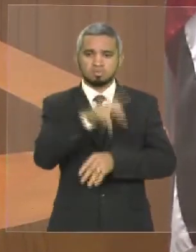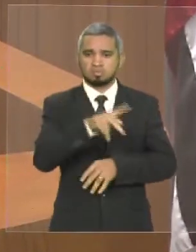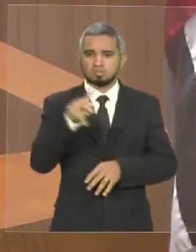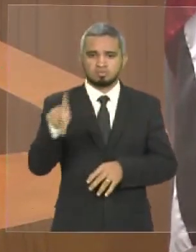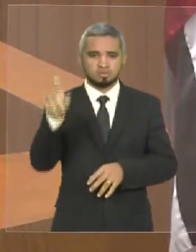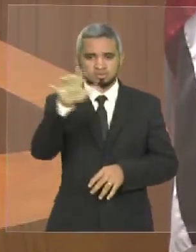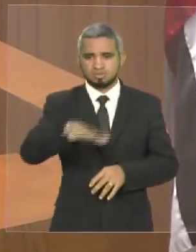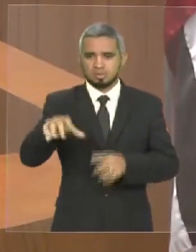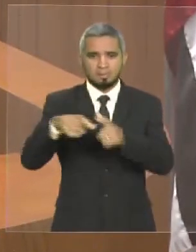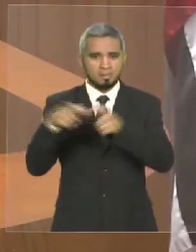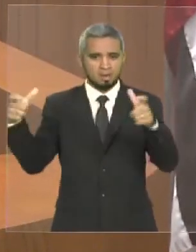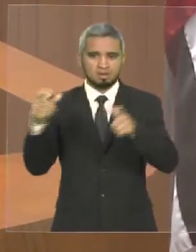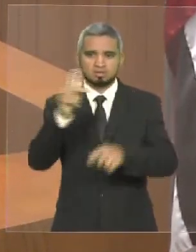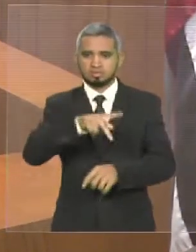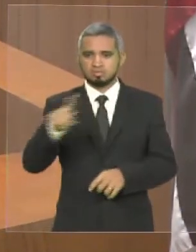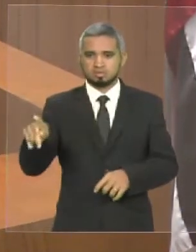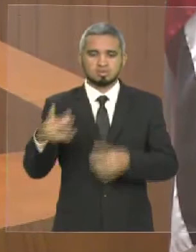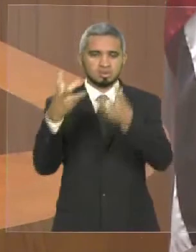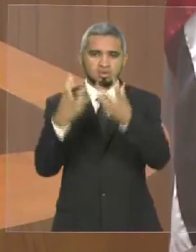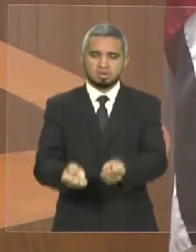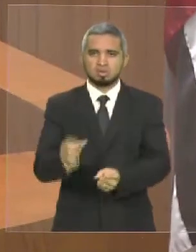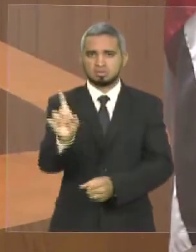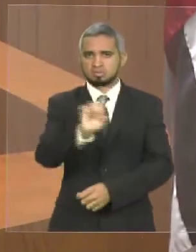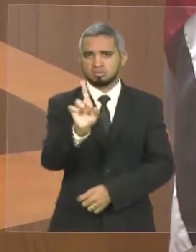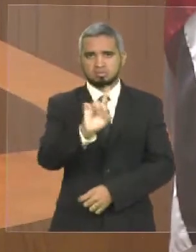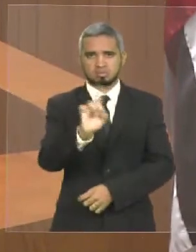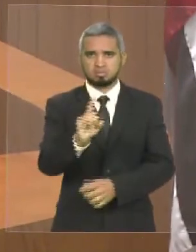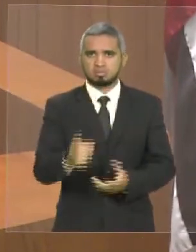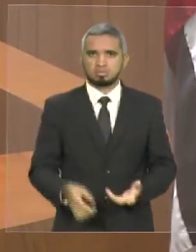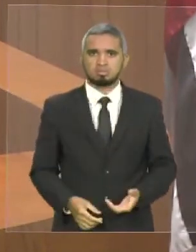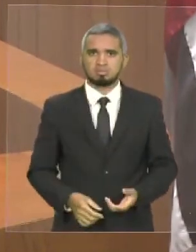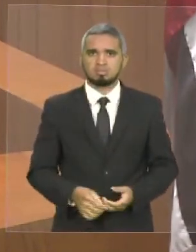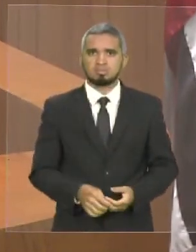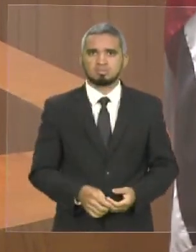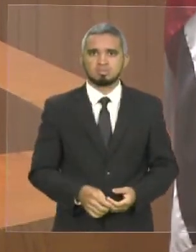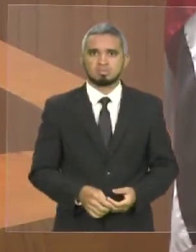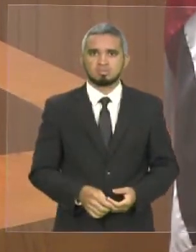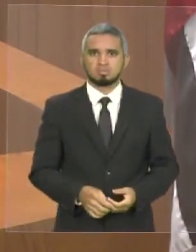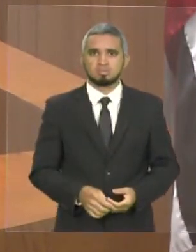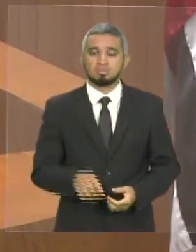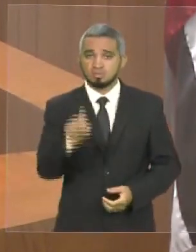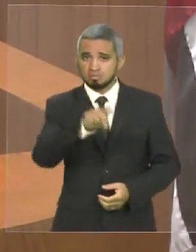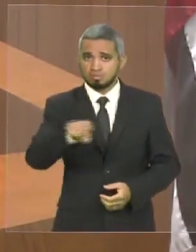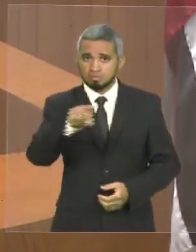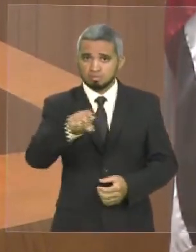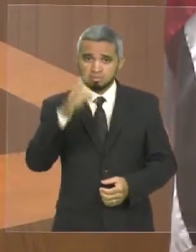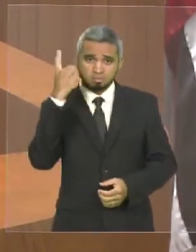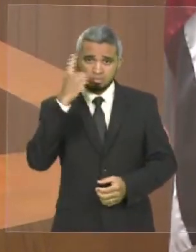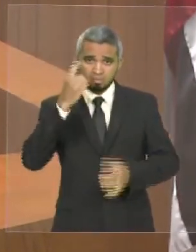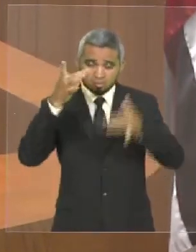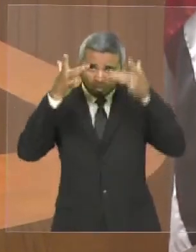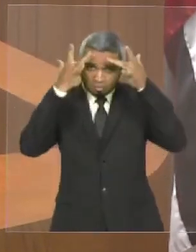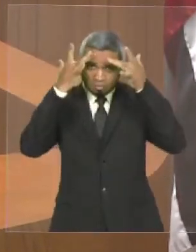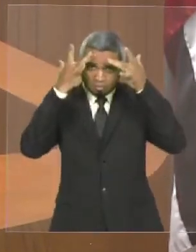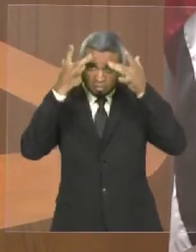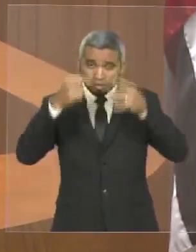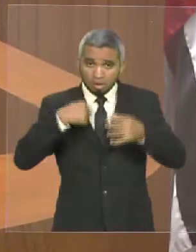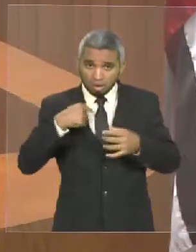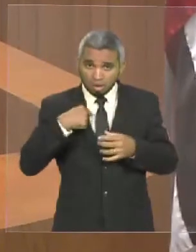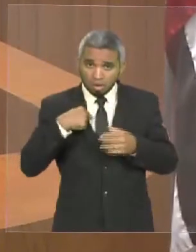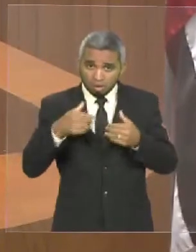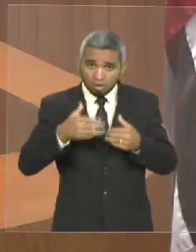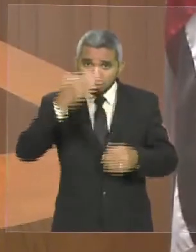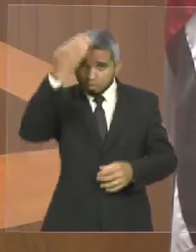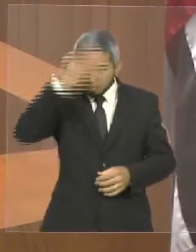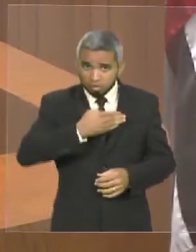do Estado do Maranhão. Gravem bem o que eu estou dizendo aqui, seus deputados, excelentíssimos deputados. Eu irei provar